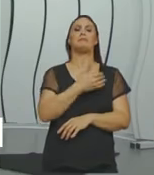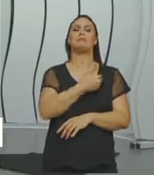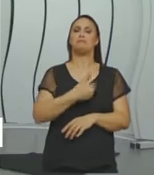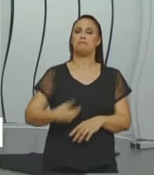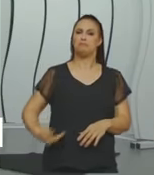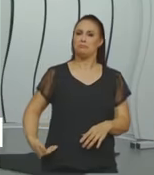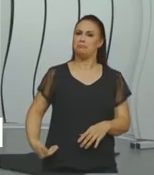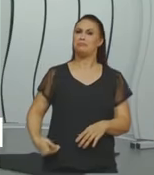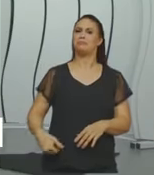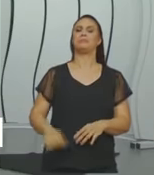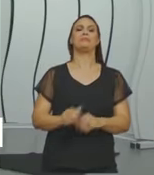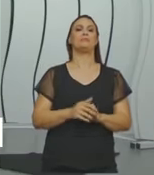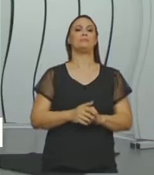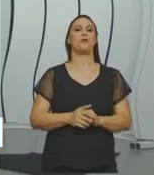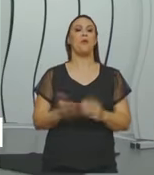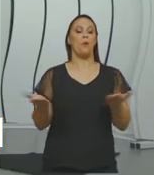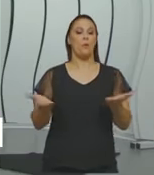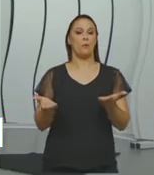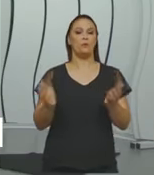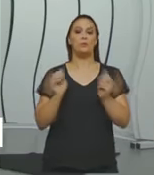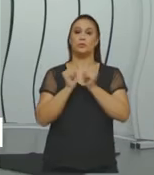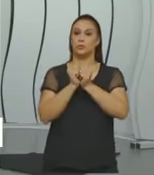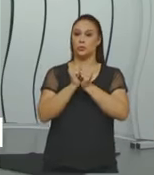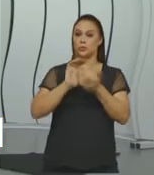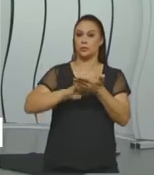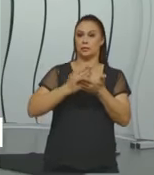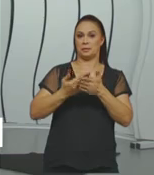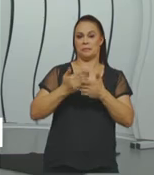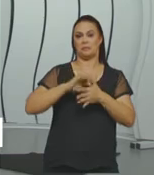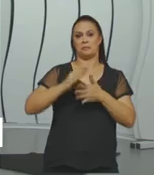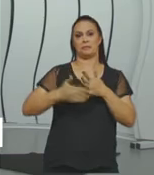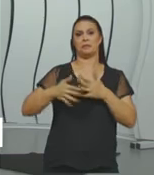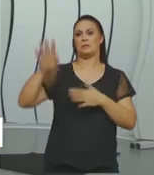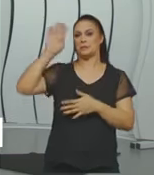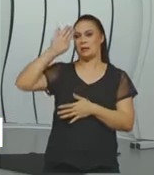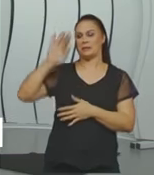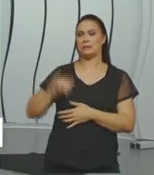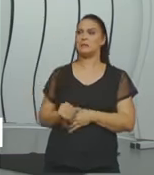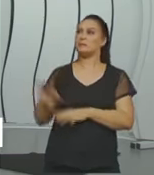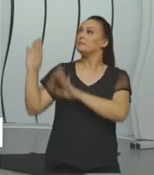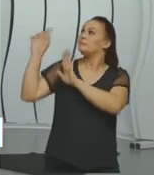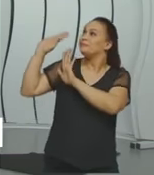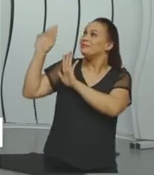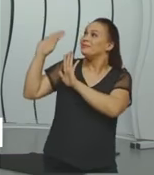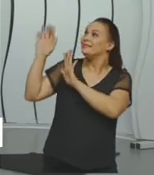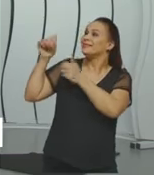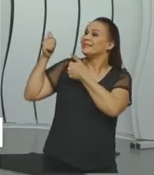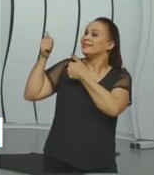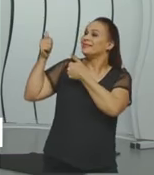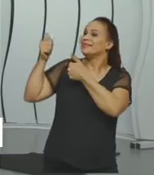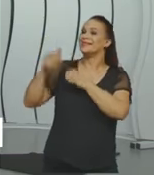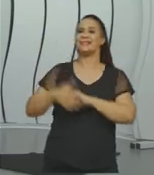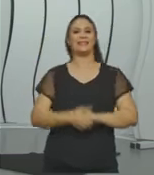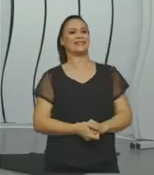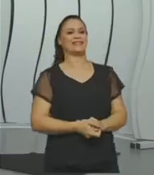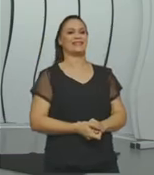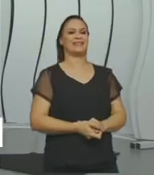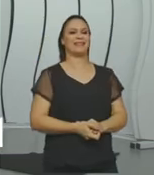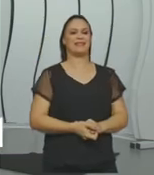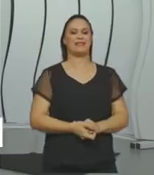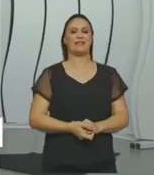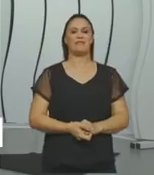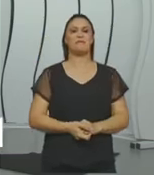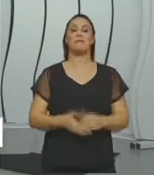Estou hoje, junto com a nossa amiga Márcia, a nossa intérprete de Libras. Olá, Márcia! Para a gente